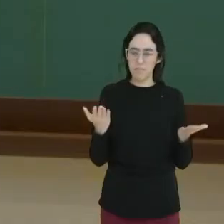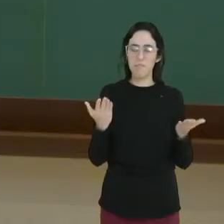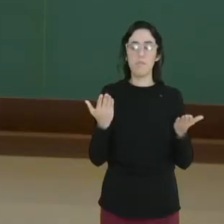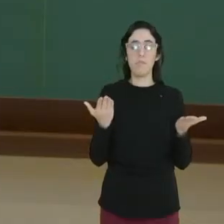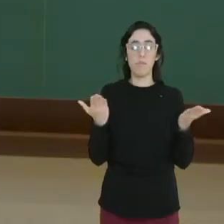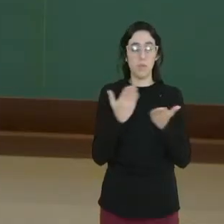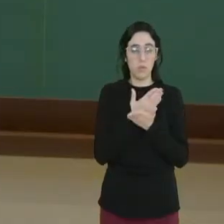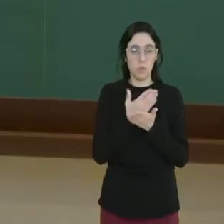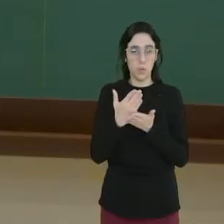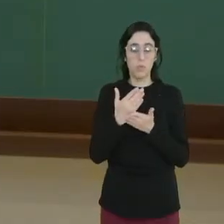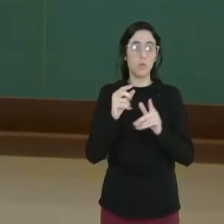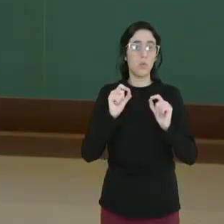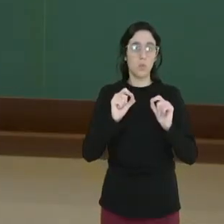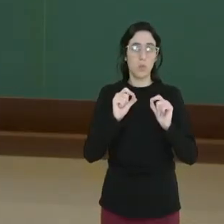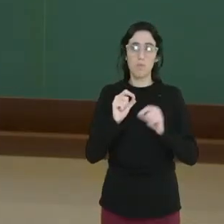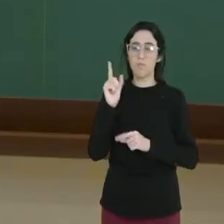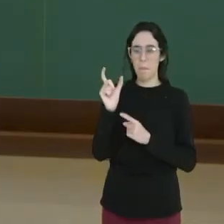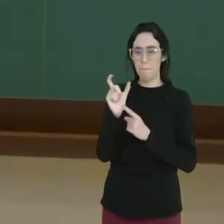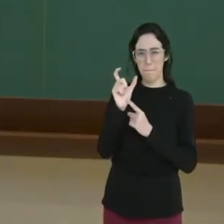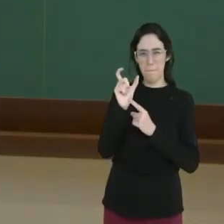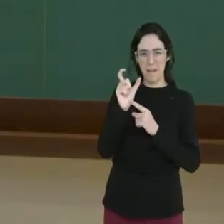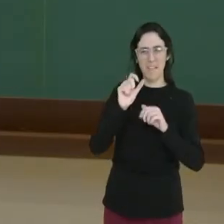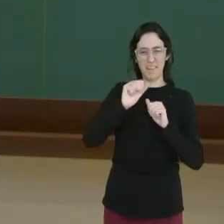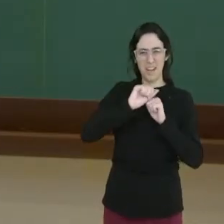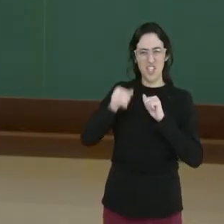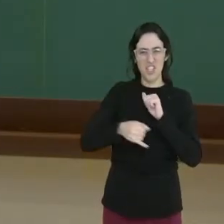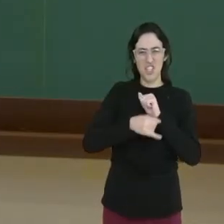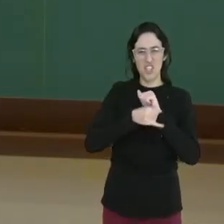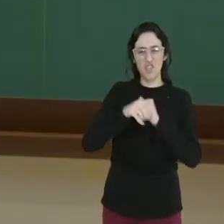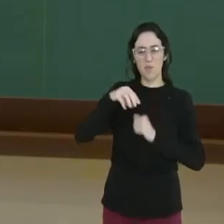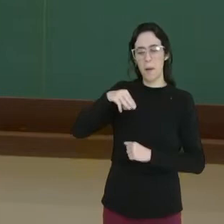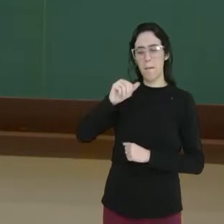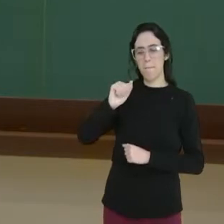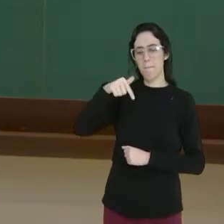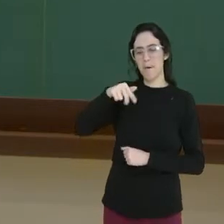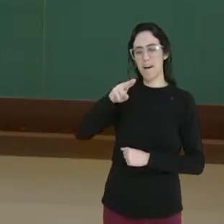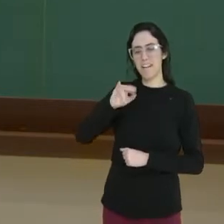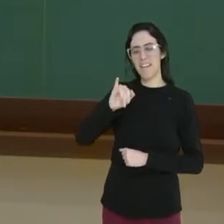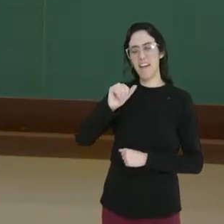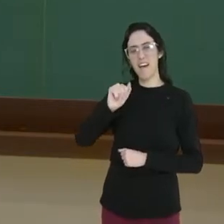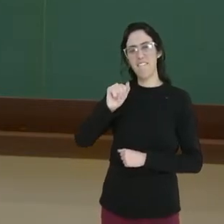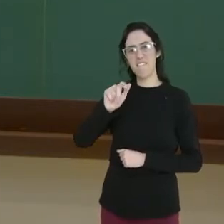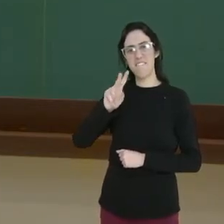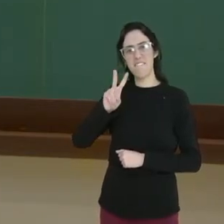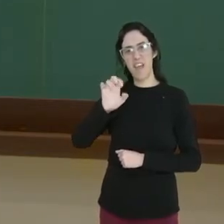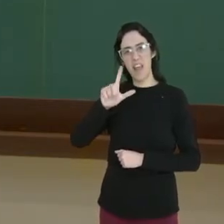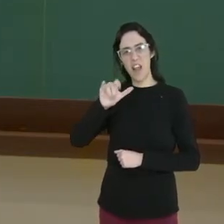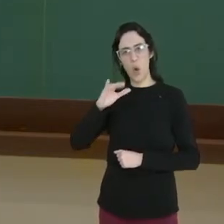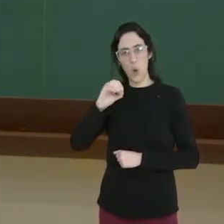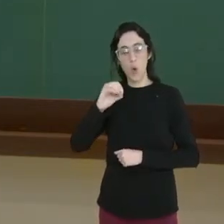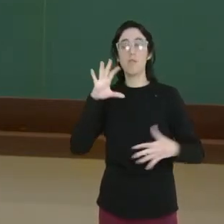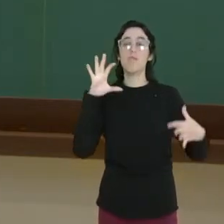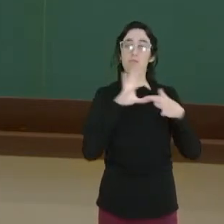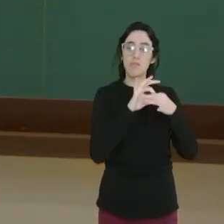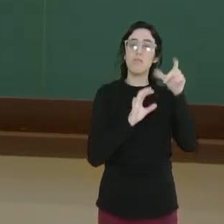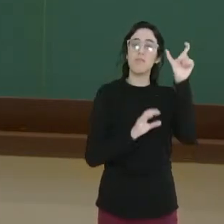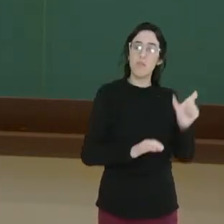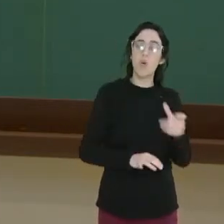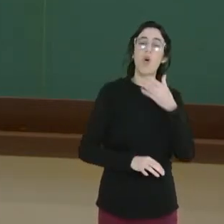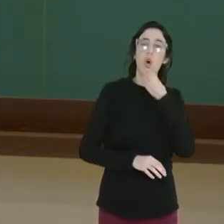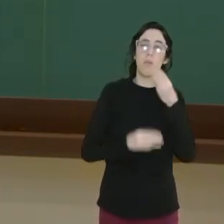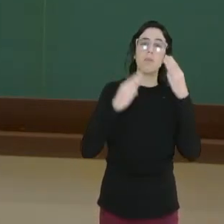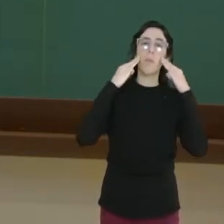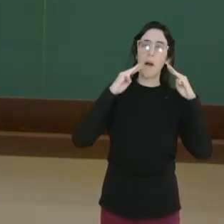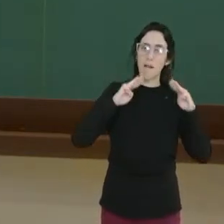esse adjetivo foi criado, sim, pensando no nome de Maquiavel. E o que será que